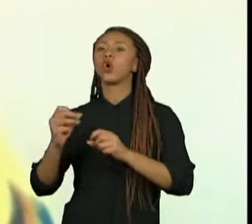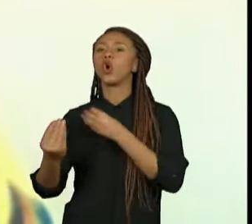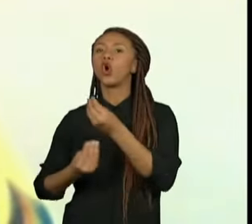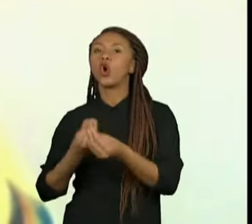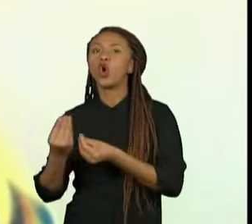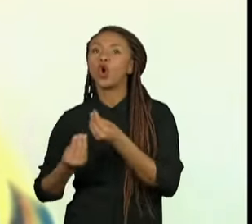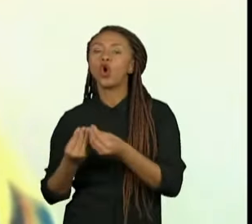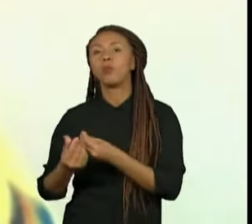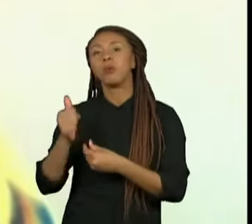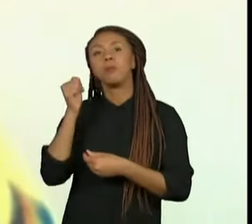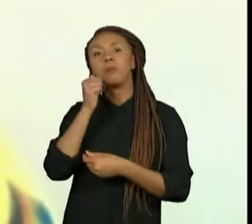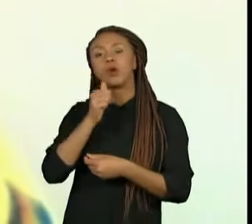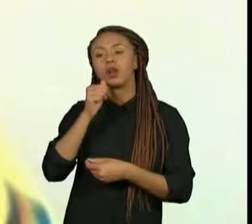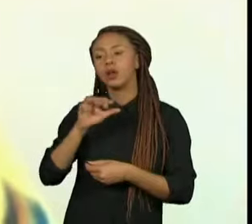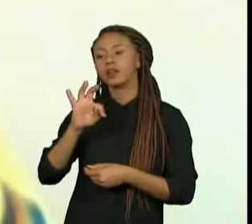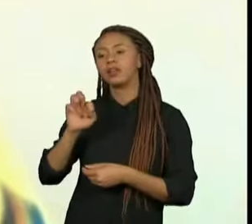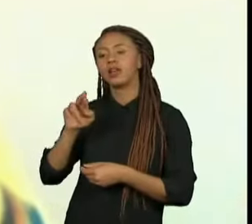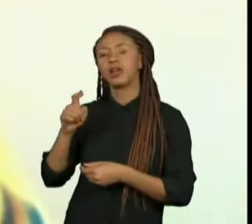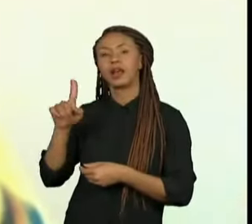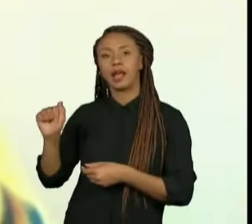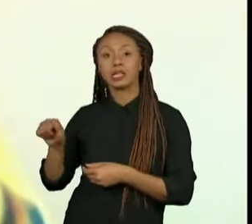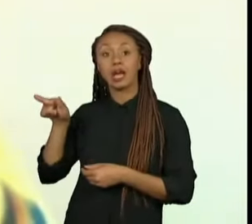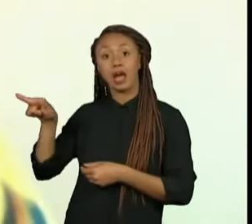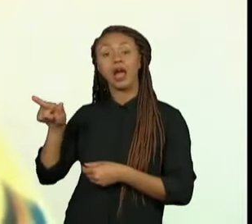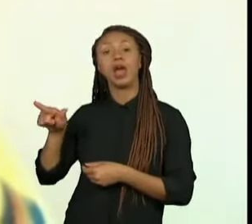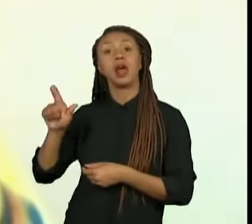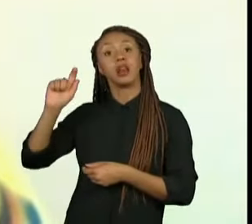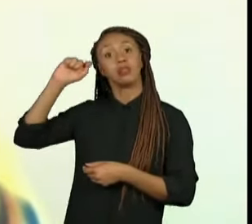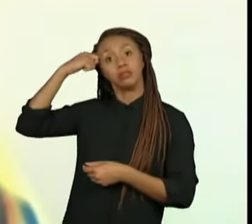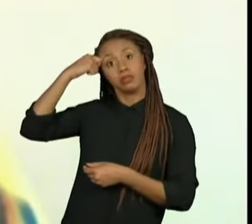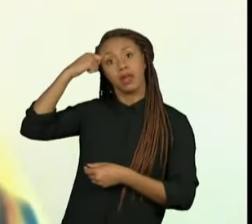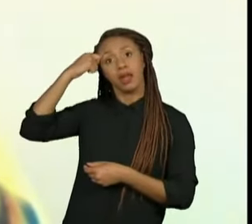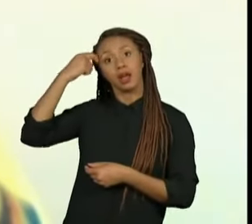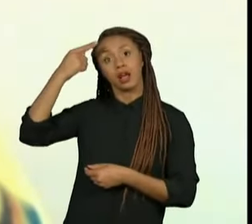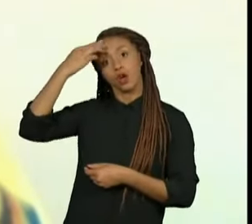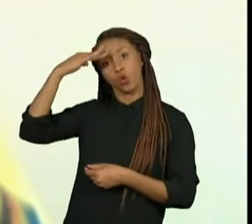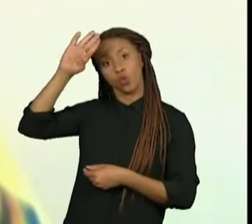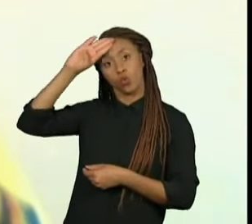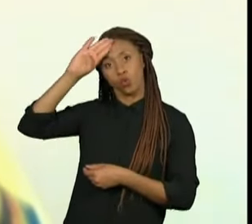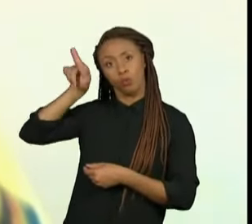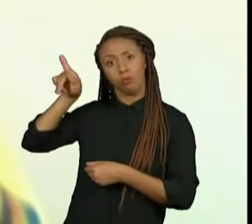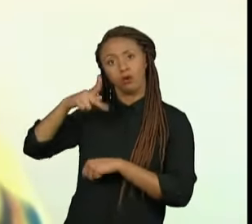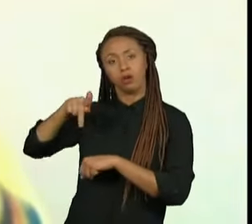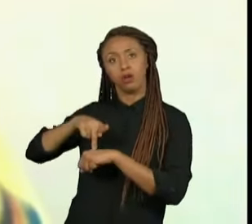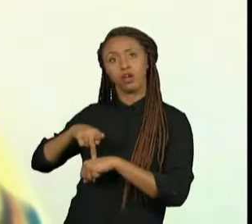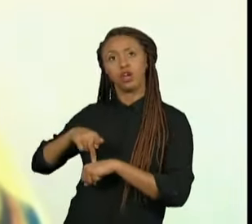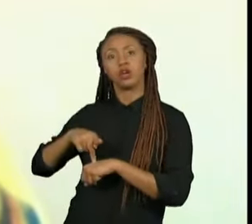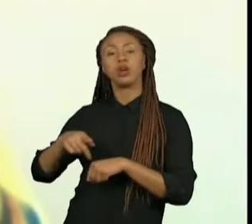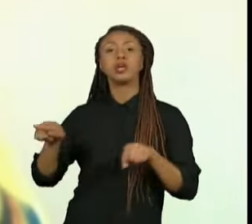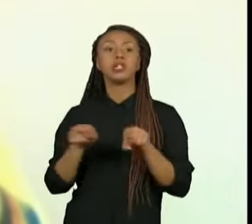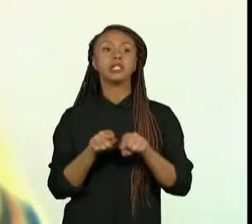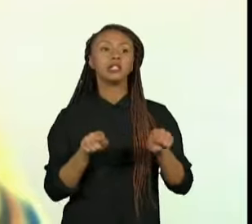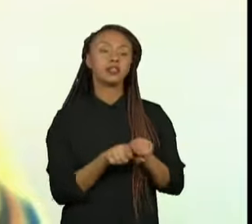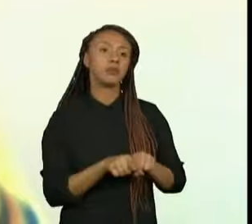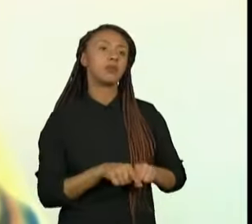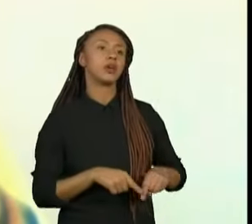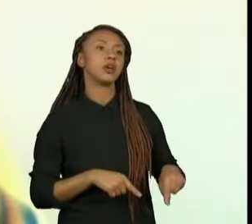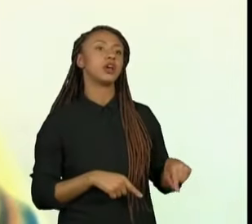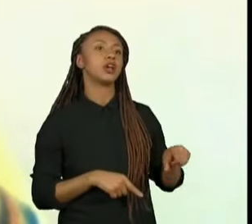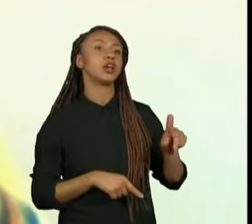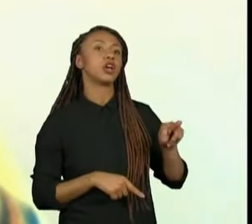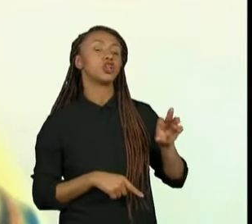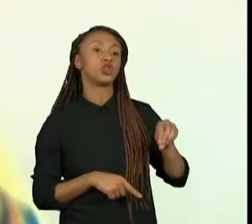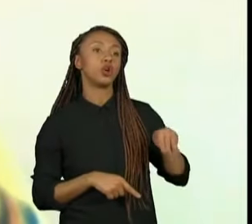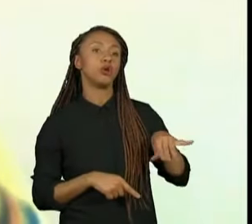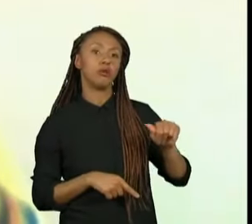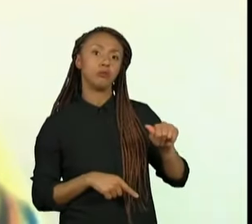uma escritora da afro-cubana, ou com o texto de Toni Morrison, que são três